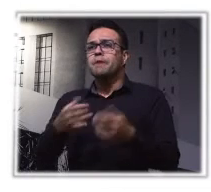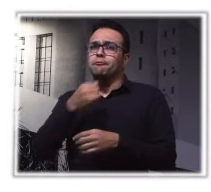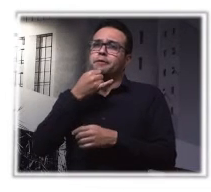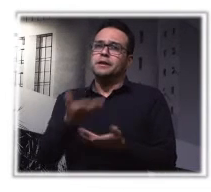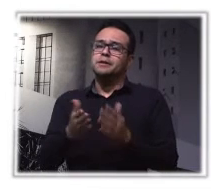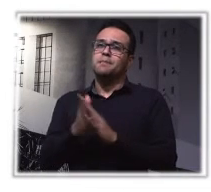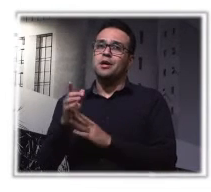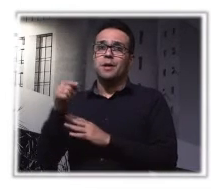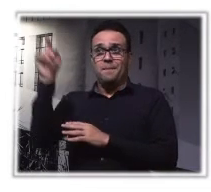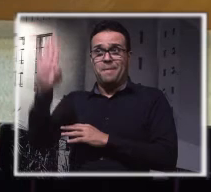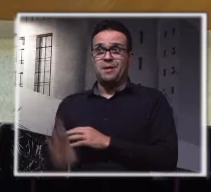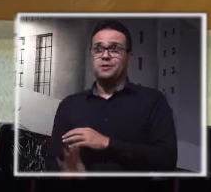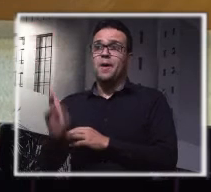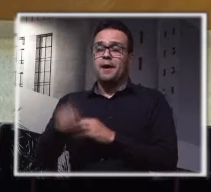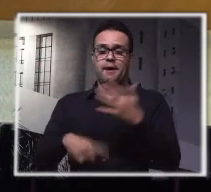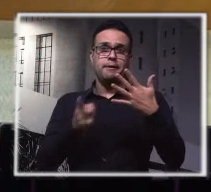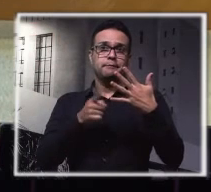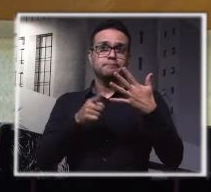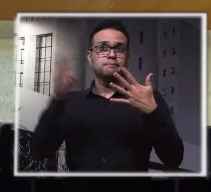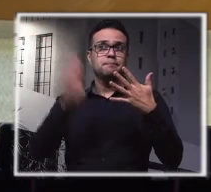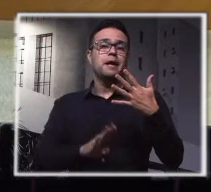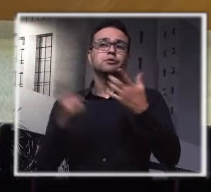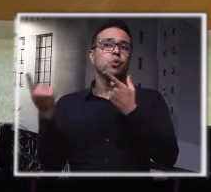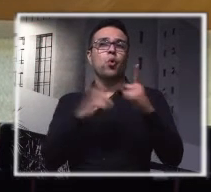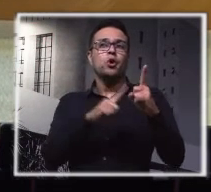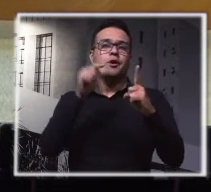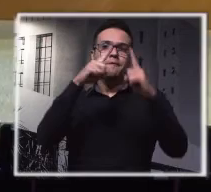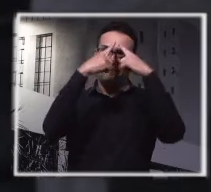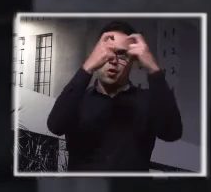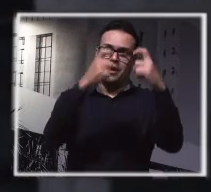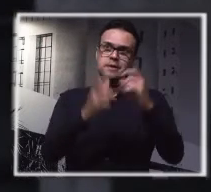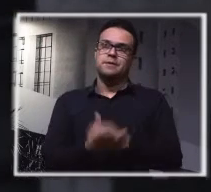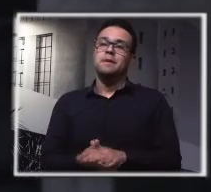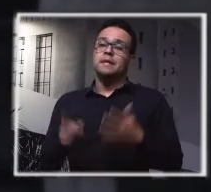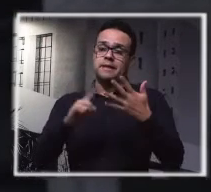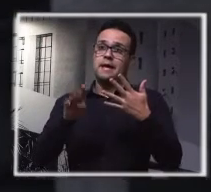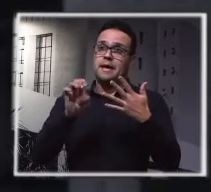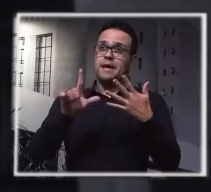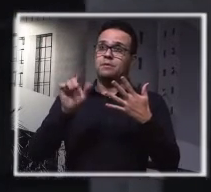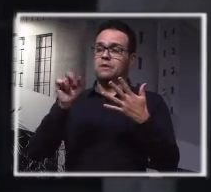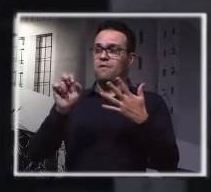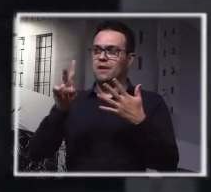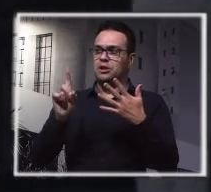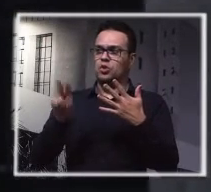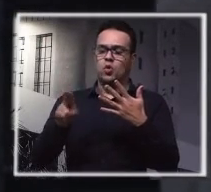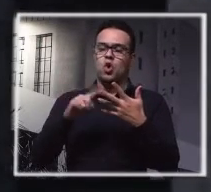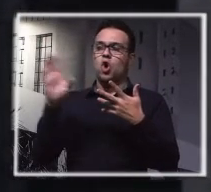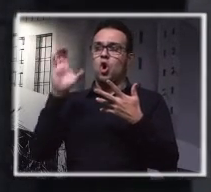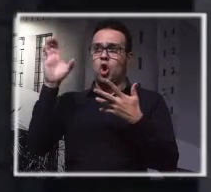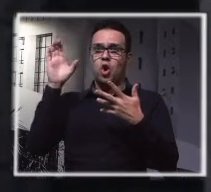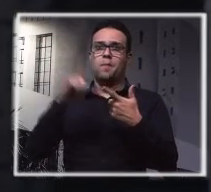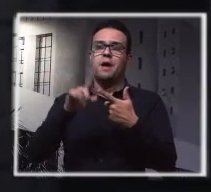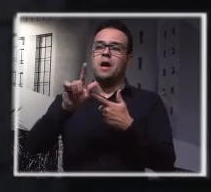somos o 5º país no mundo em termos de violência contra a mulher. Perdemos apenas para El Salvador, Guatemala, Colômbia